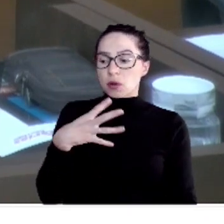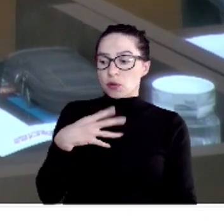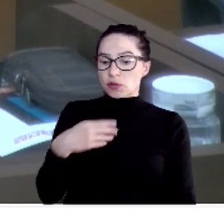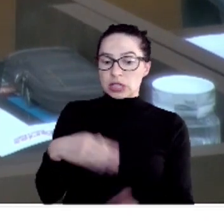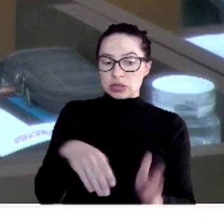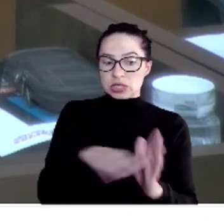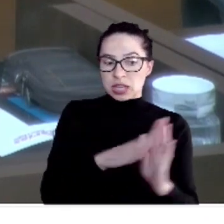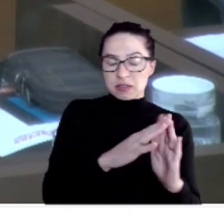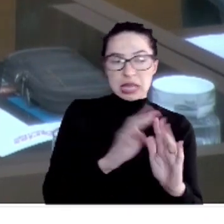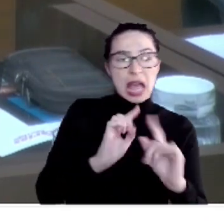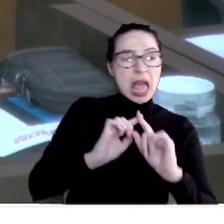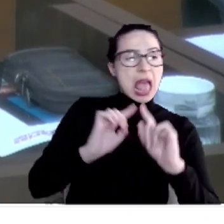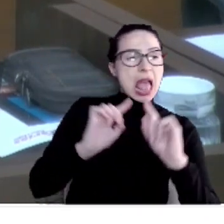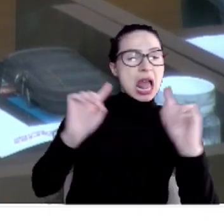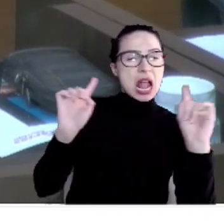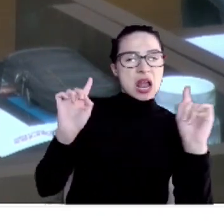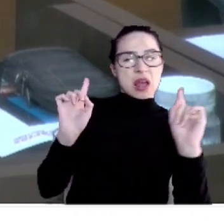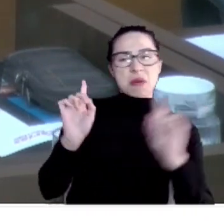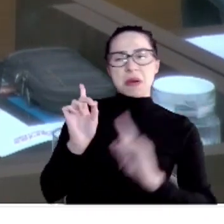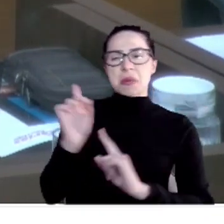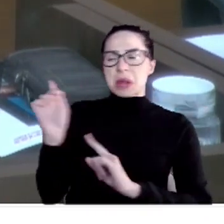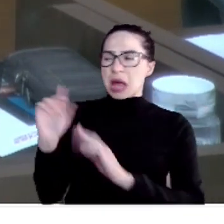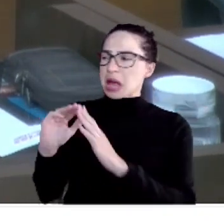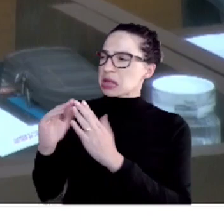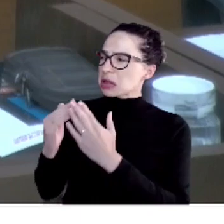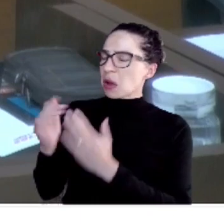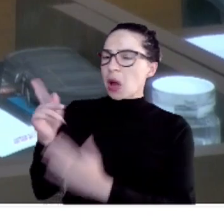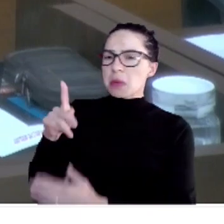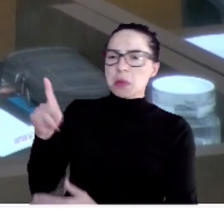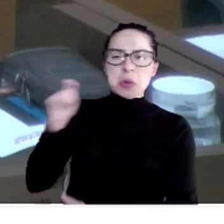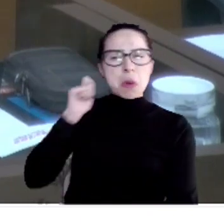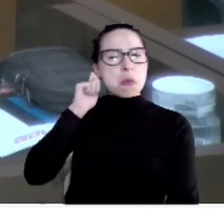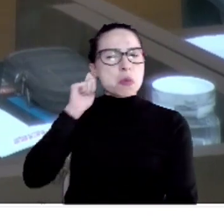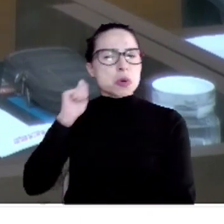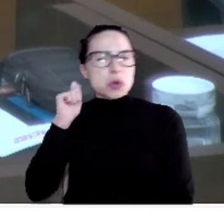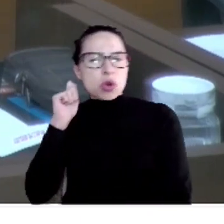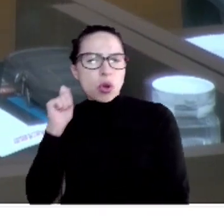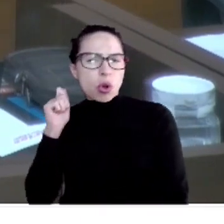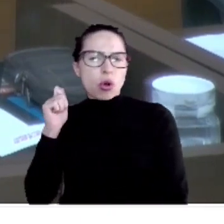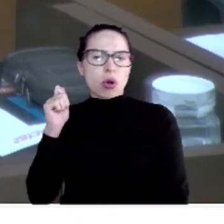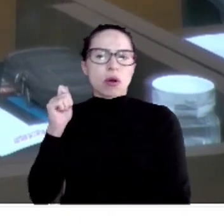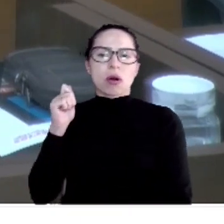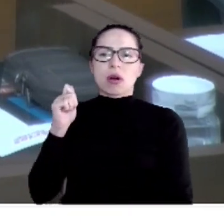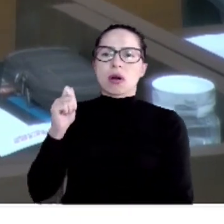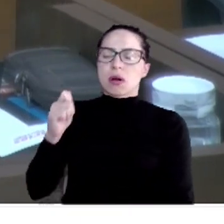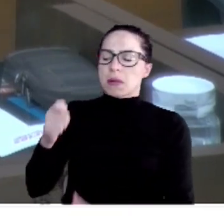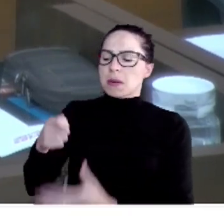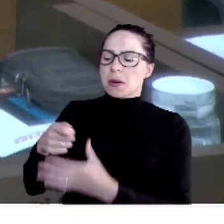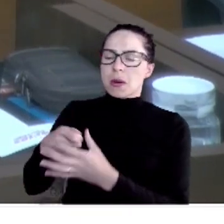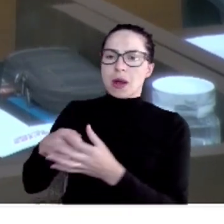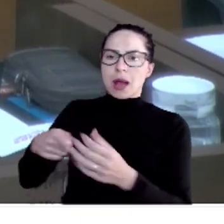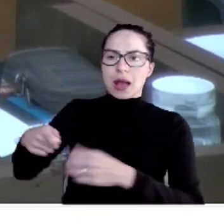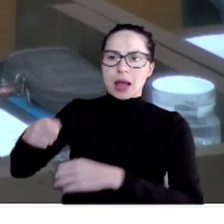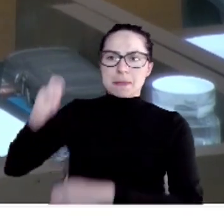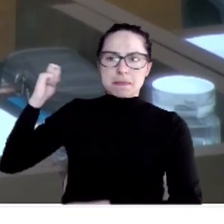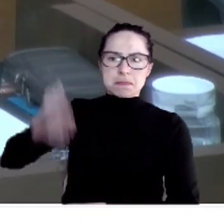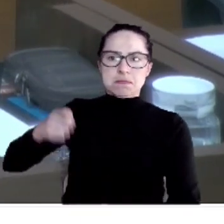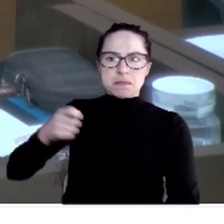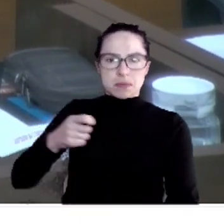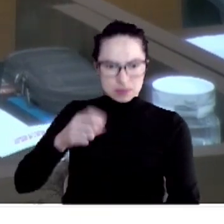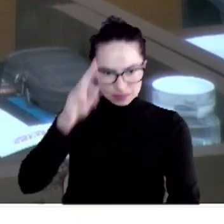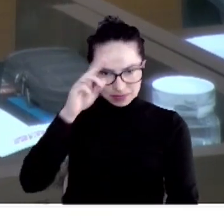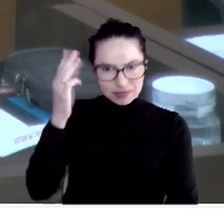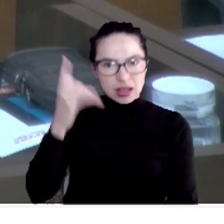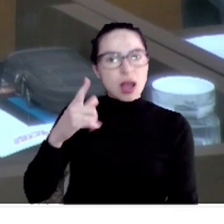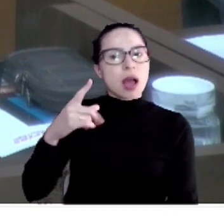tinha sofrido algum puxão de orelha, uma régua quebrada na cabeça, que era assim, né? Apanhava de